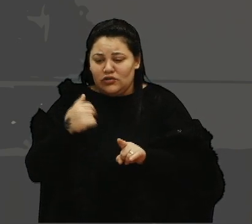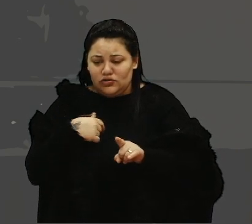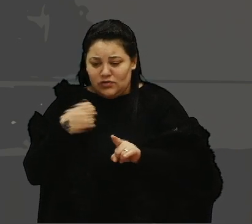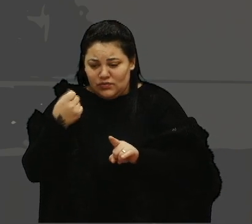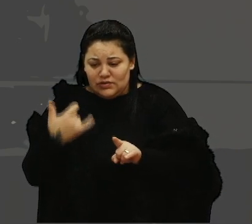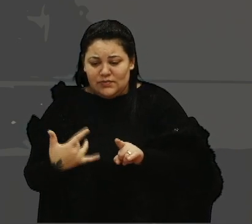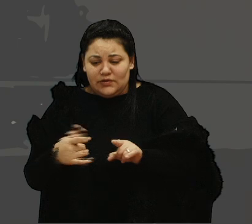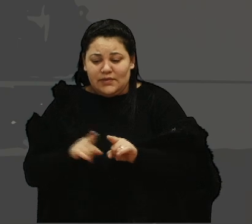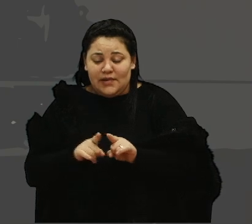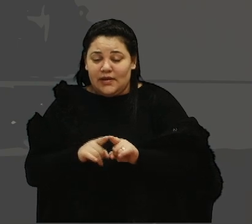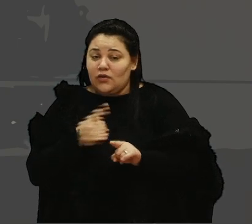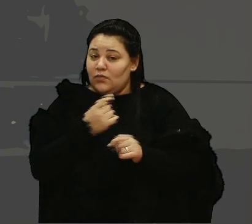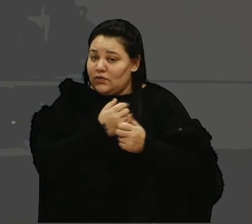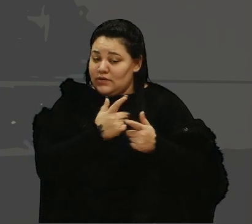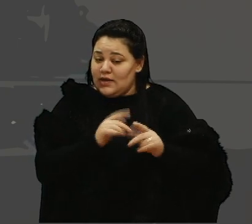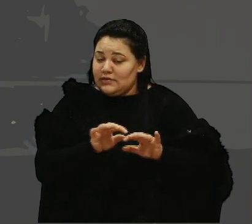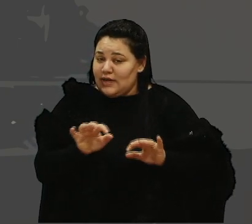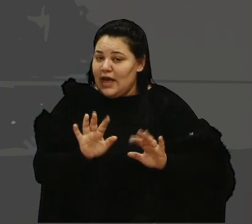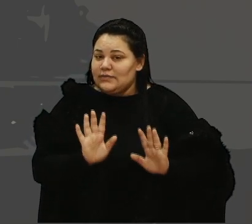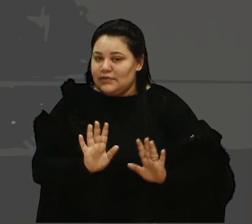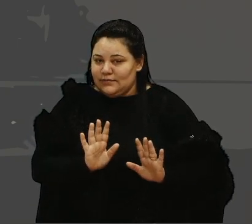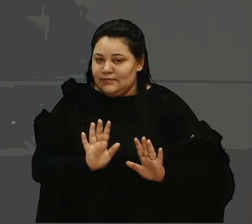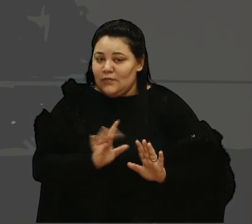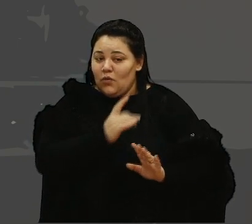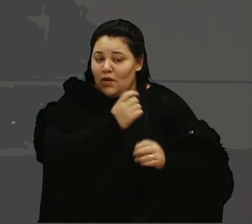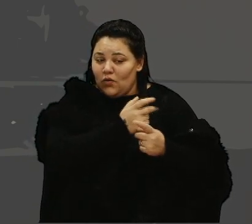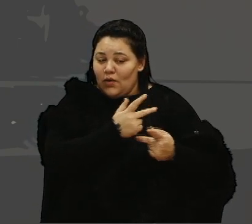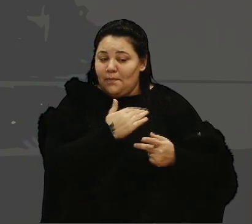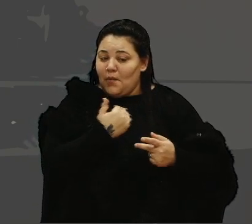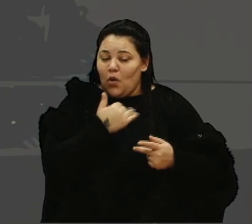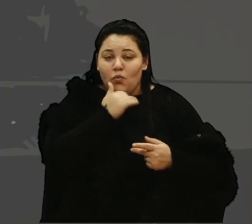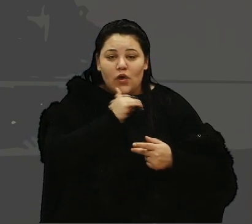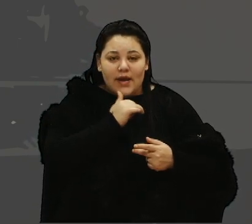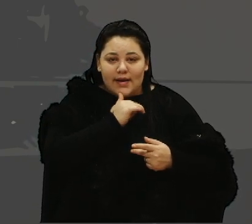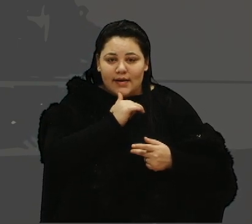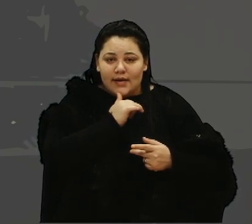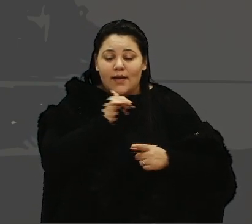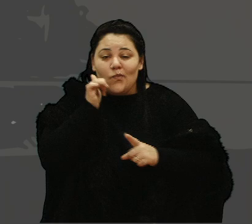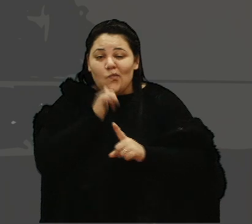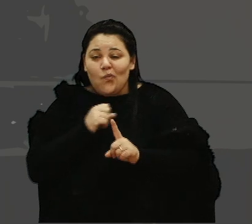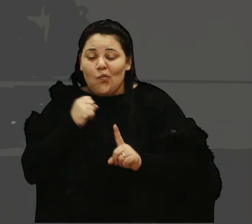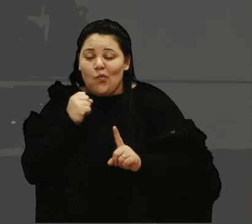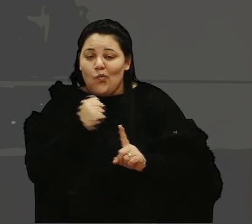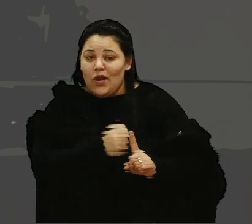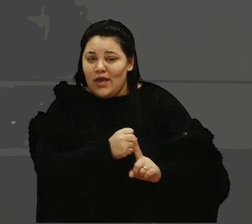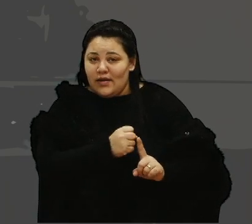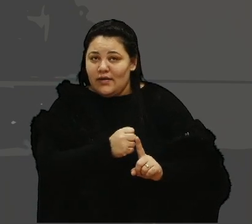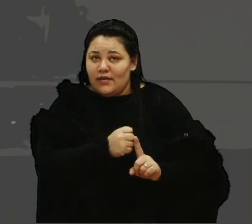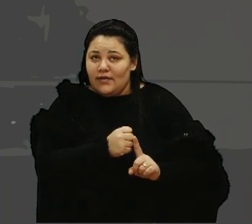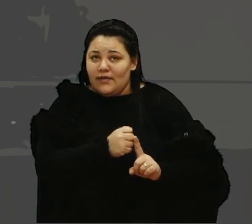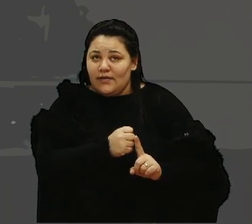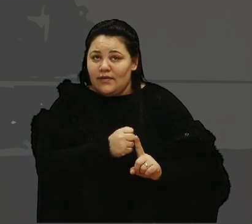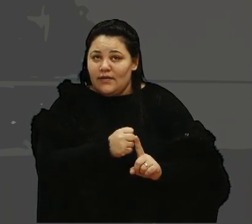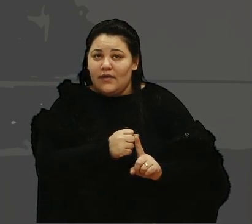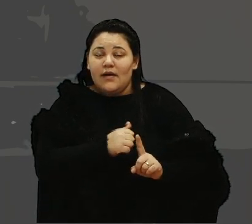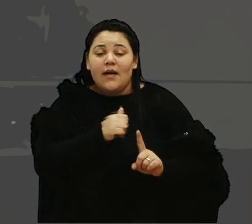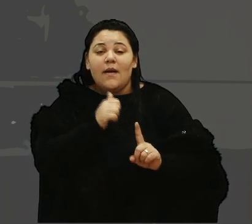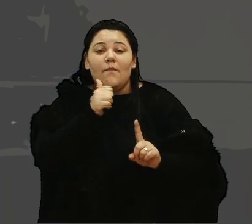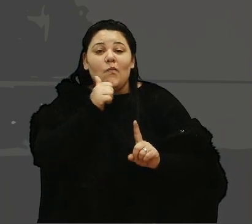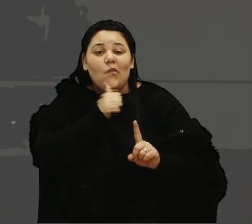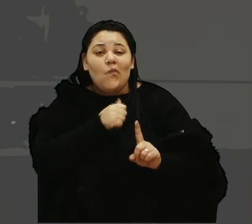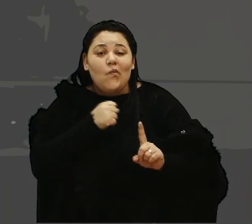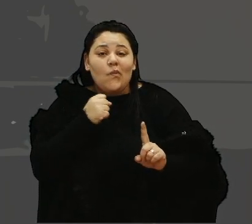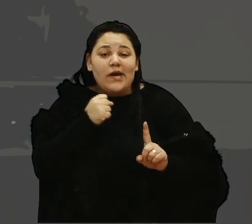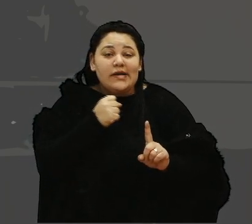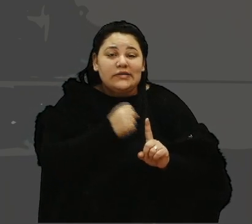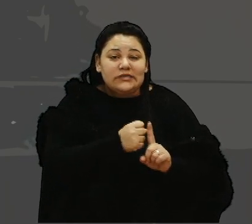os homicídios de mulheres, outra coisa são os feminicídios. Feminicídio é quando uma mulher é morta no